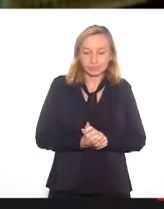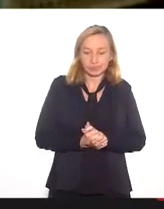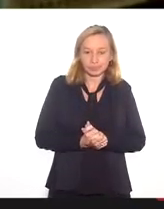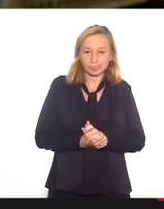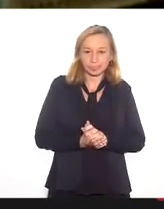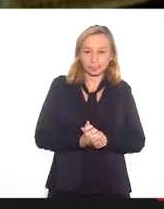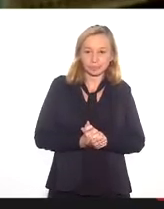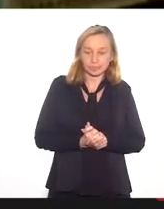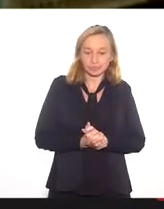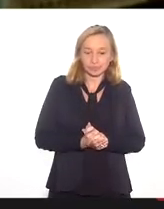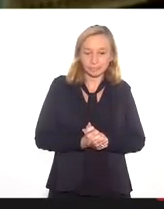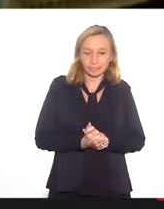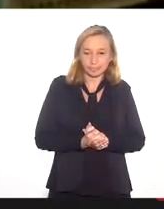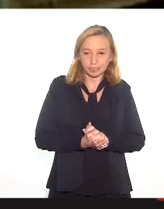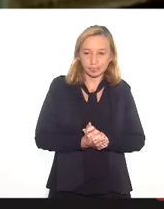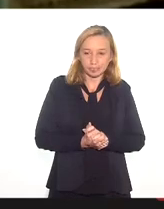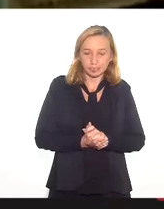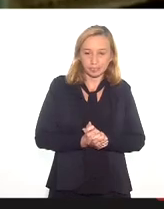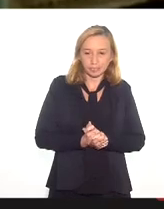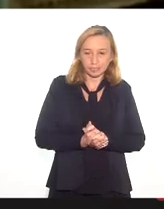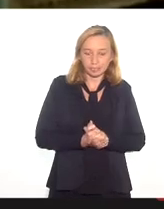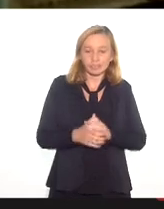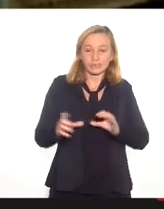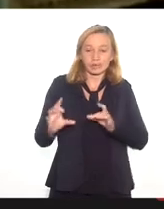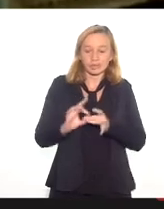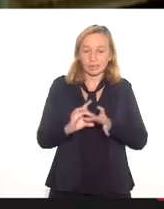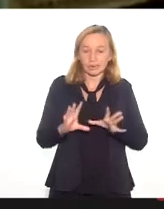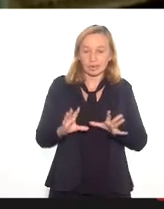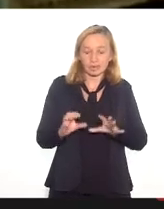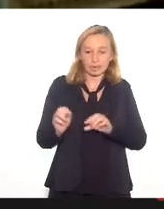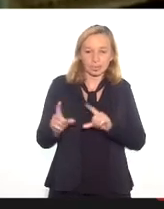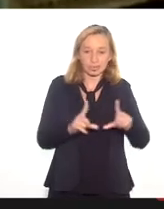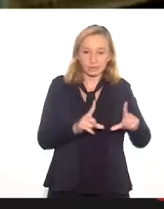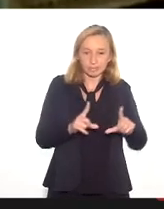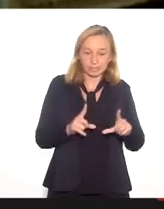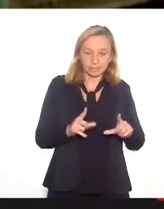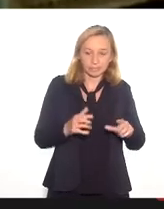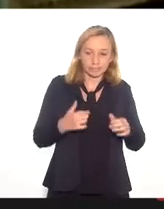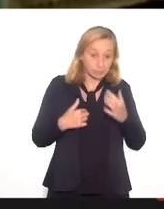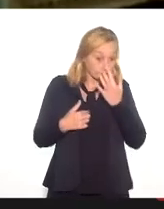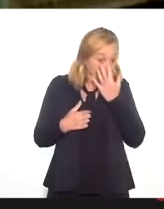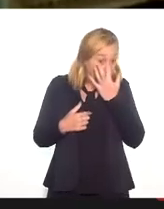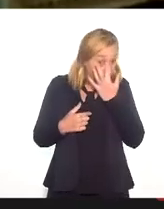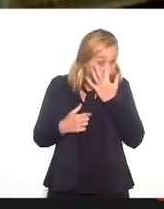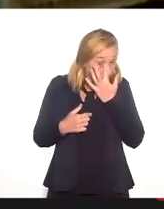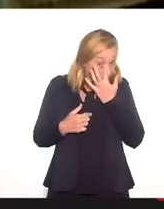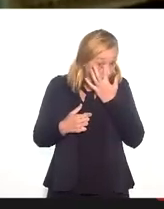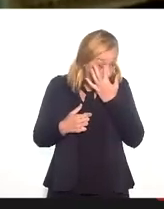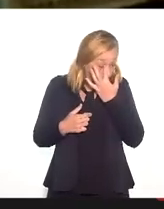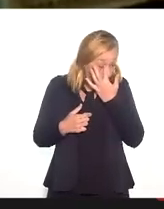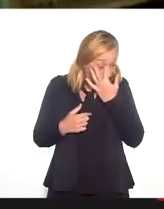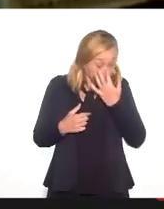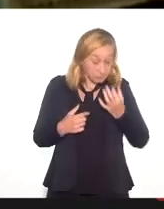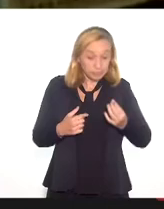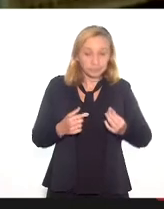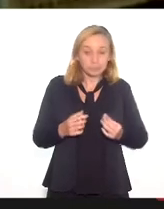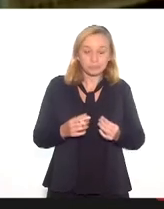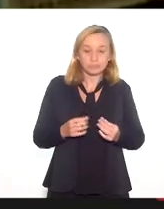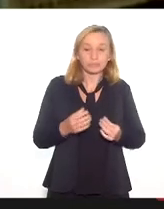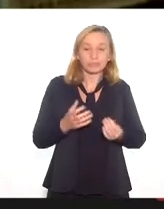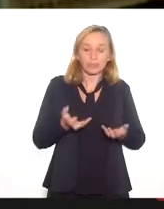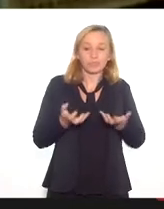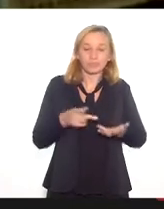por favor? Ah, eu não estou autorizado, tá? Mas, enquanto me autorizam aí a possibilidade de apresentação, o eu quero